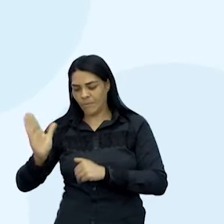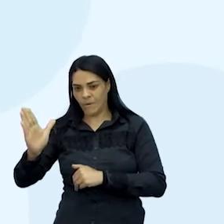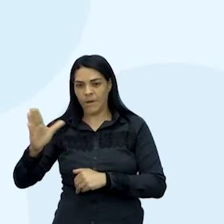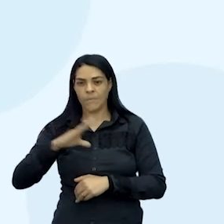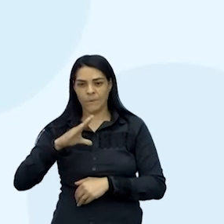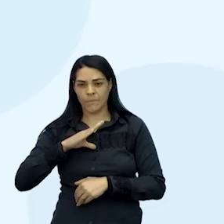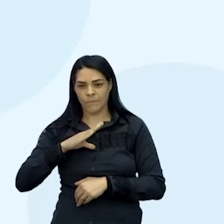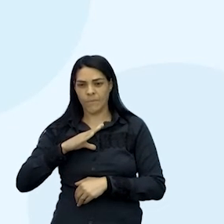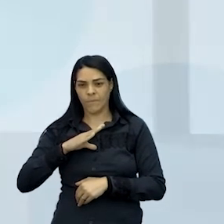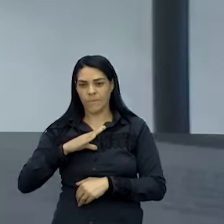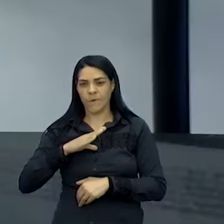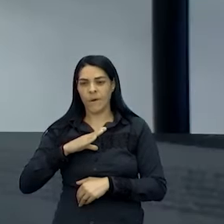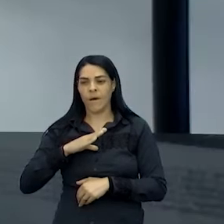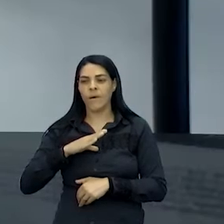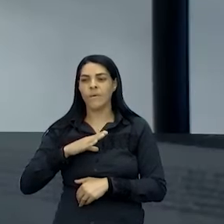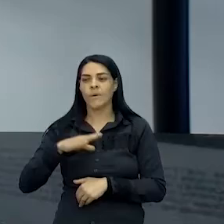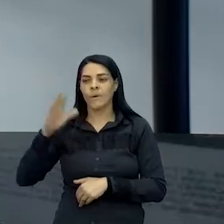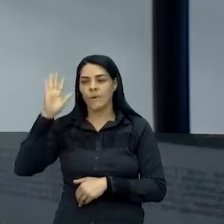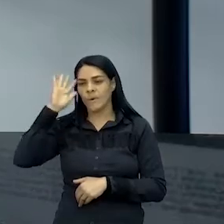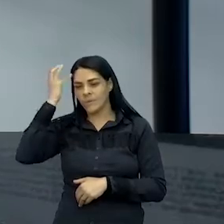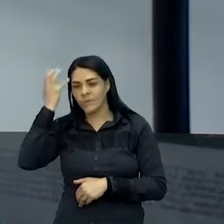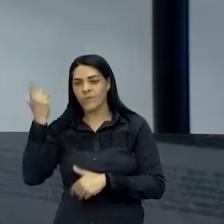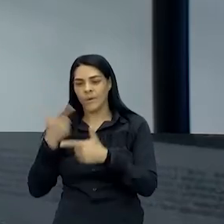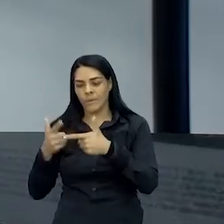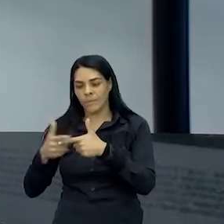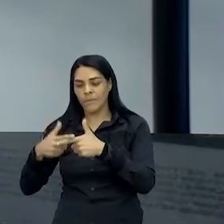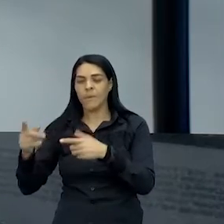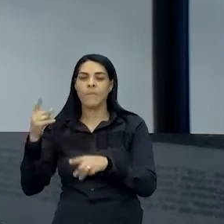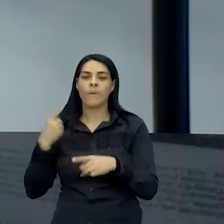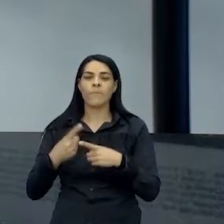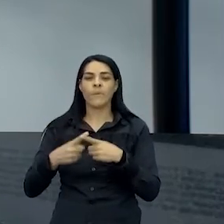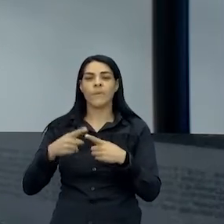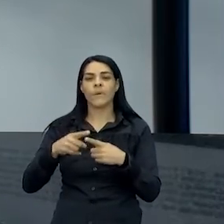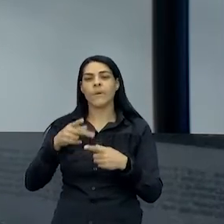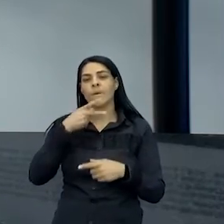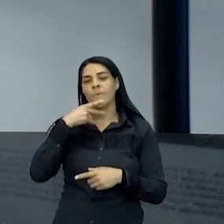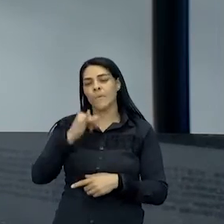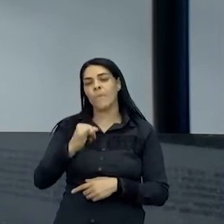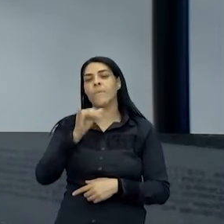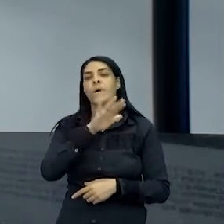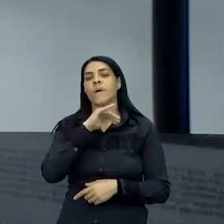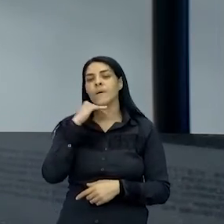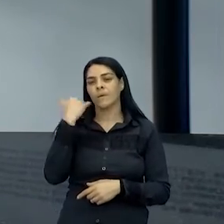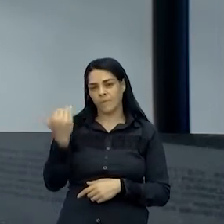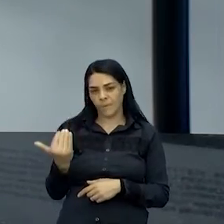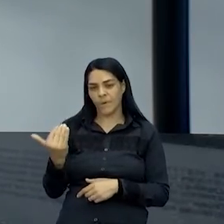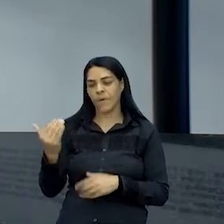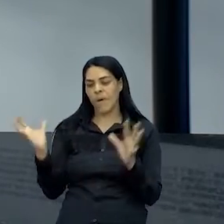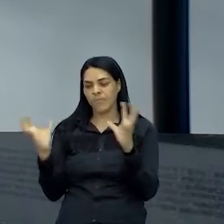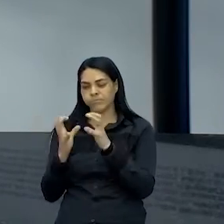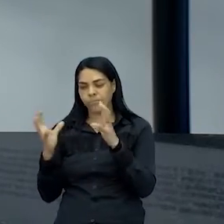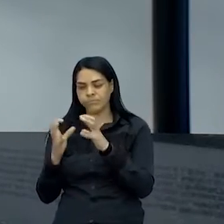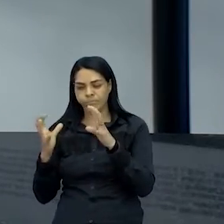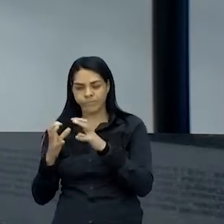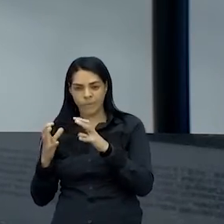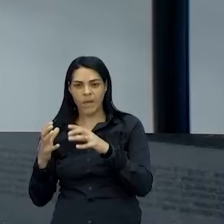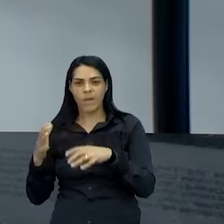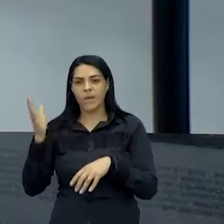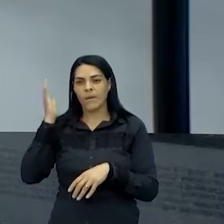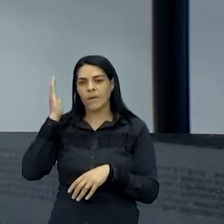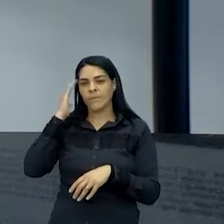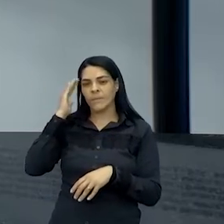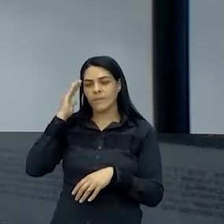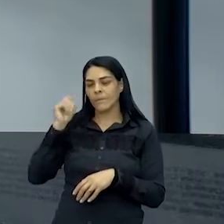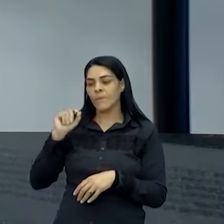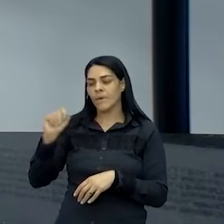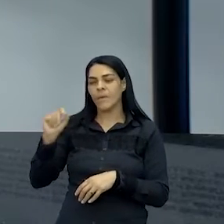de problemas, porque o pai dele morreu e estava tendo uma treta ali para saber quem ia suceder o Dom João